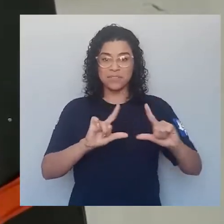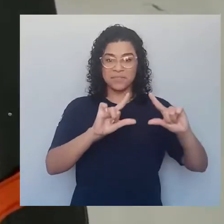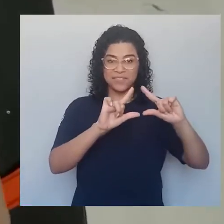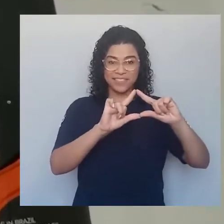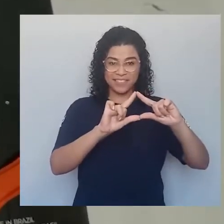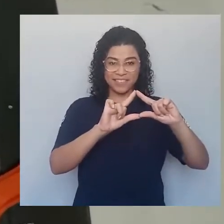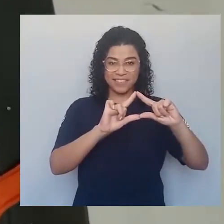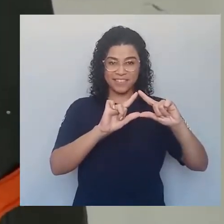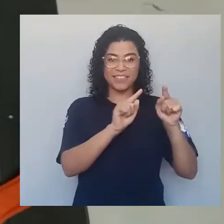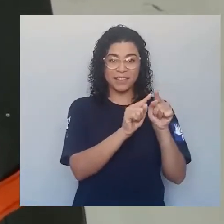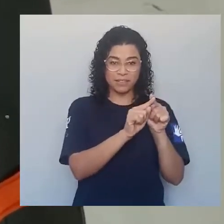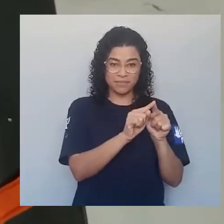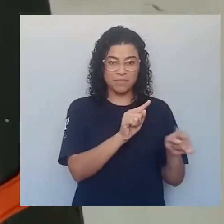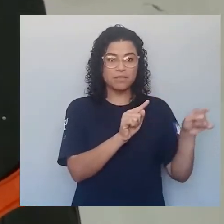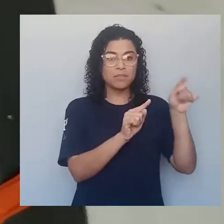triângulo,